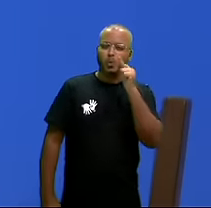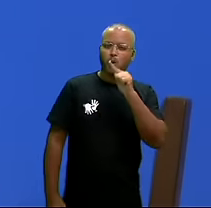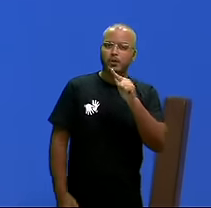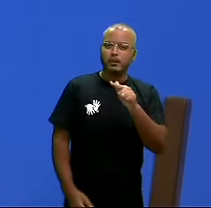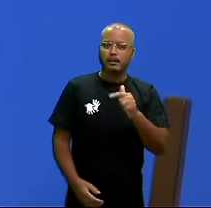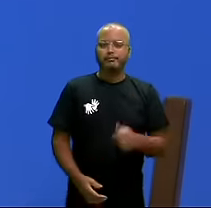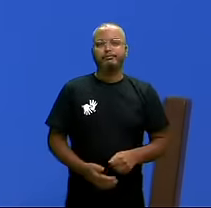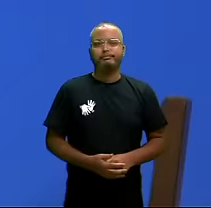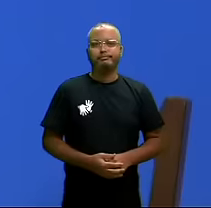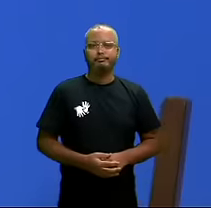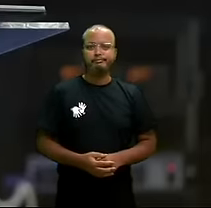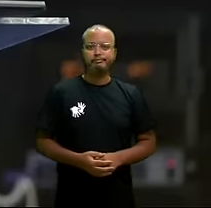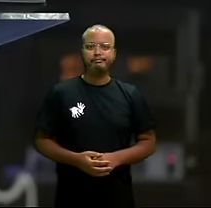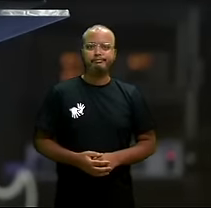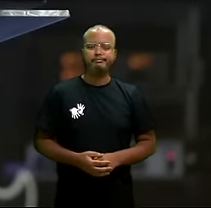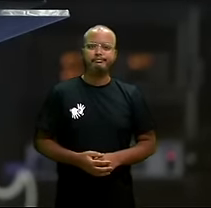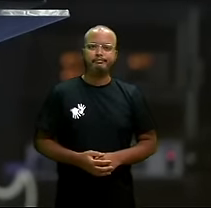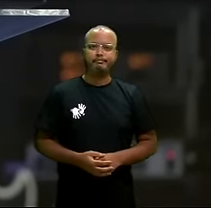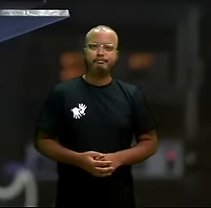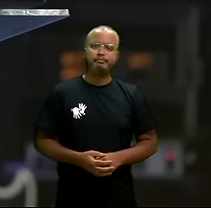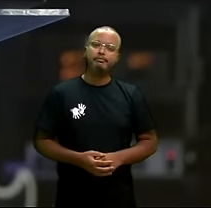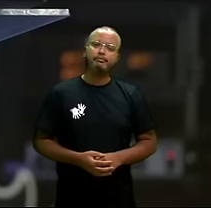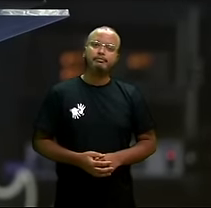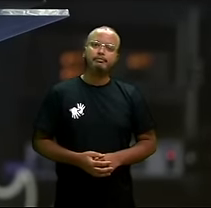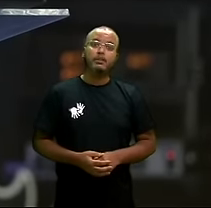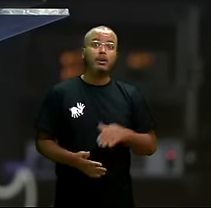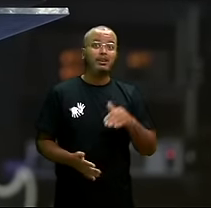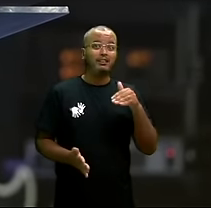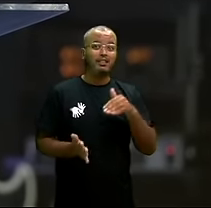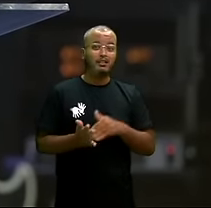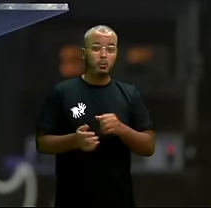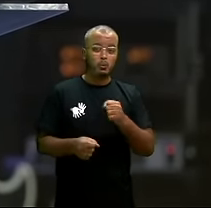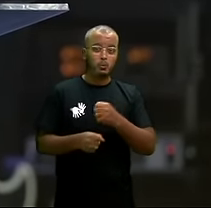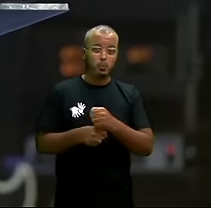história. Até 2019, escute